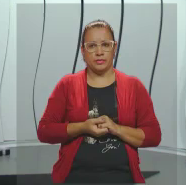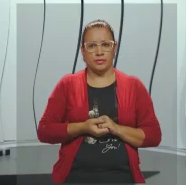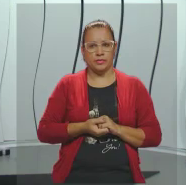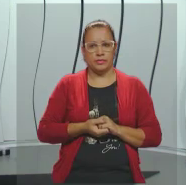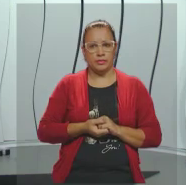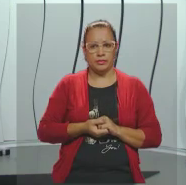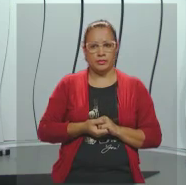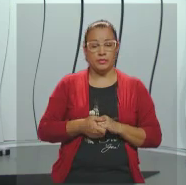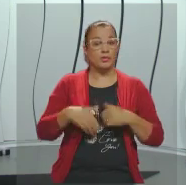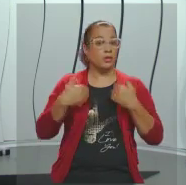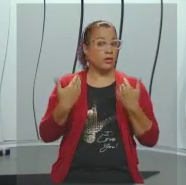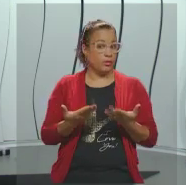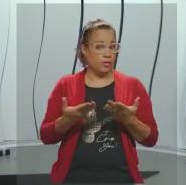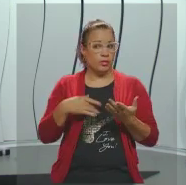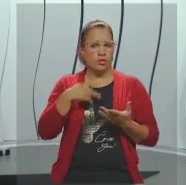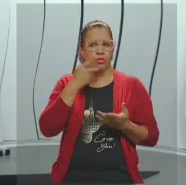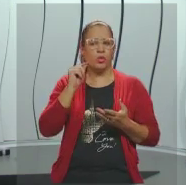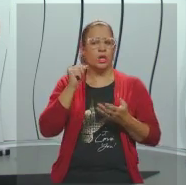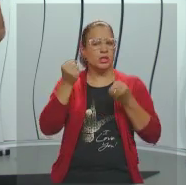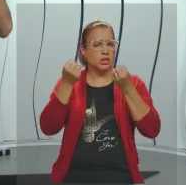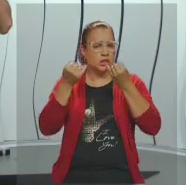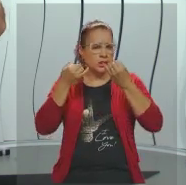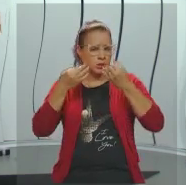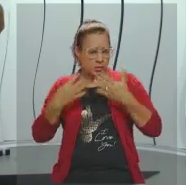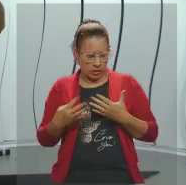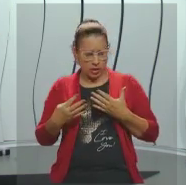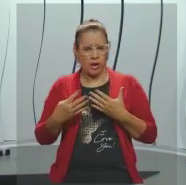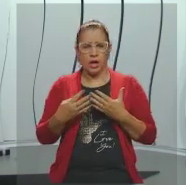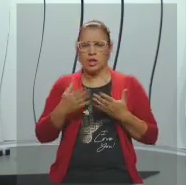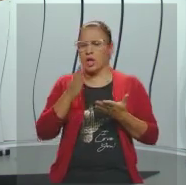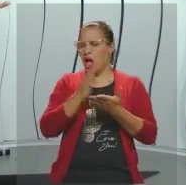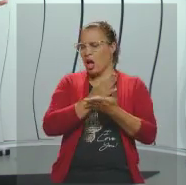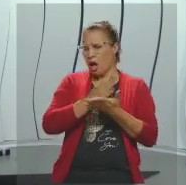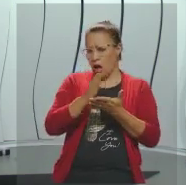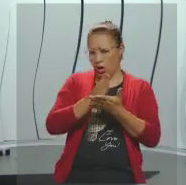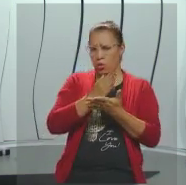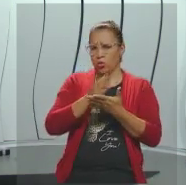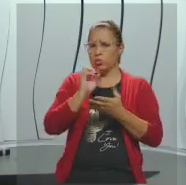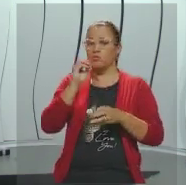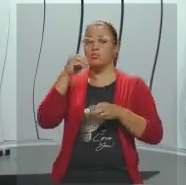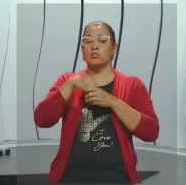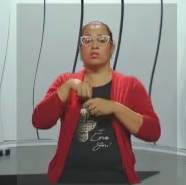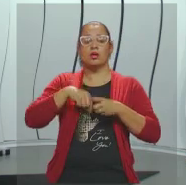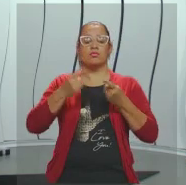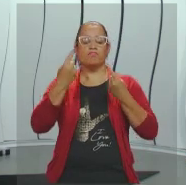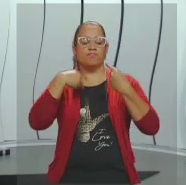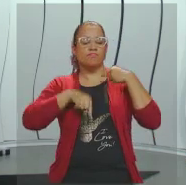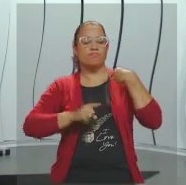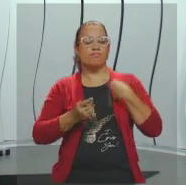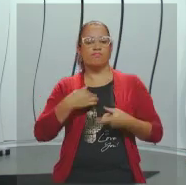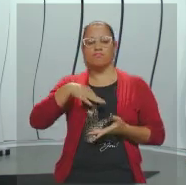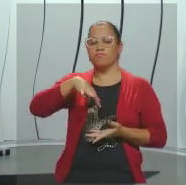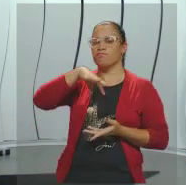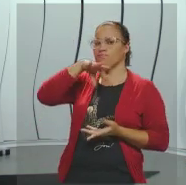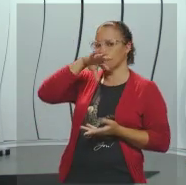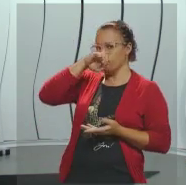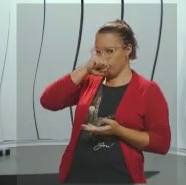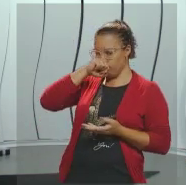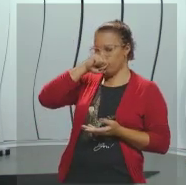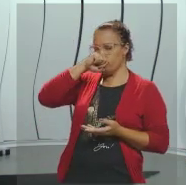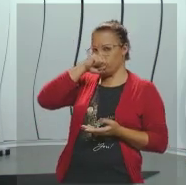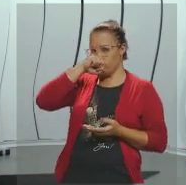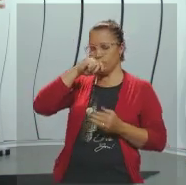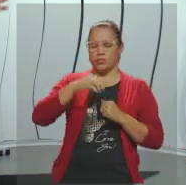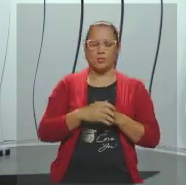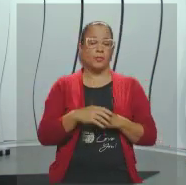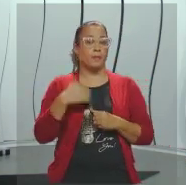Bom, nós falamos aí então de alguns componentes que fazem parte do sistema respiratório. E são os